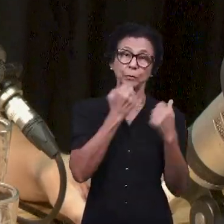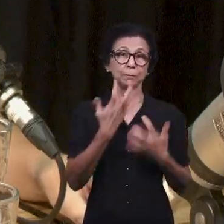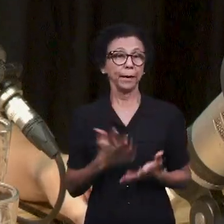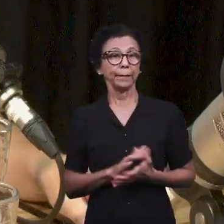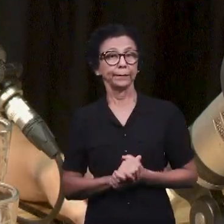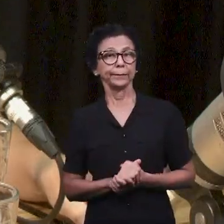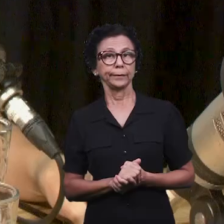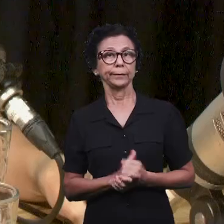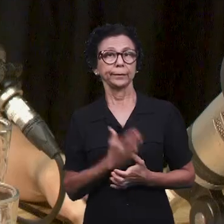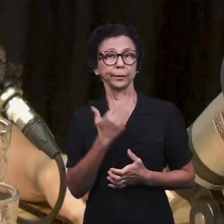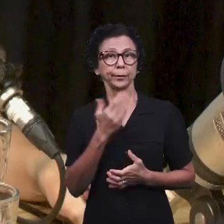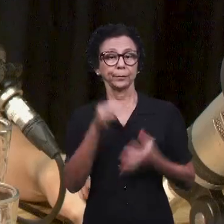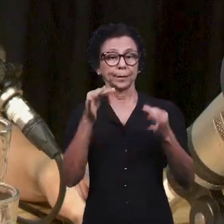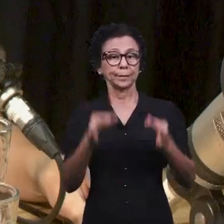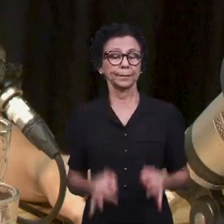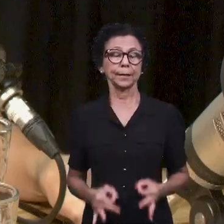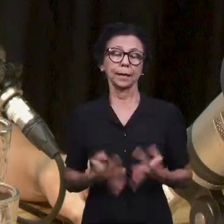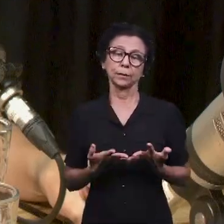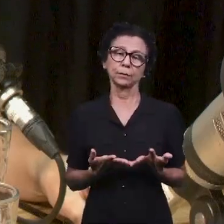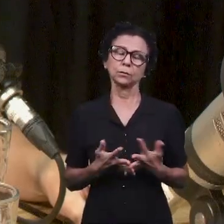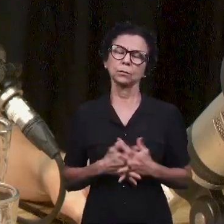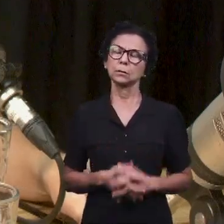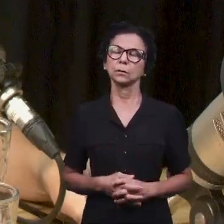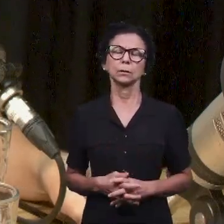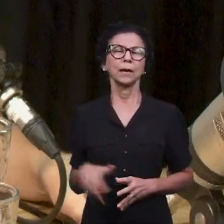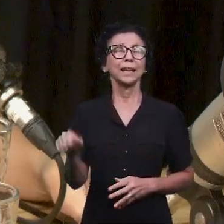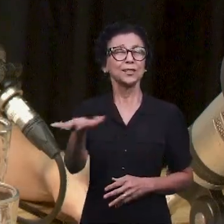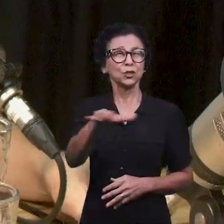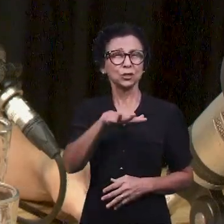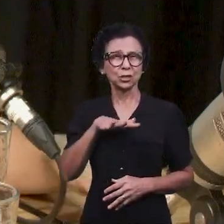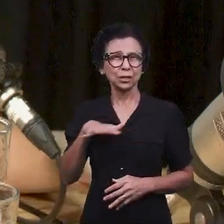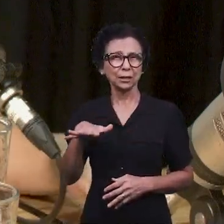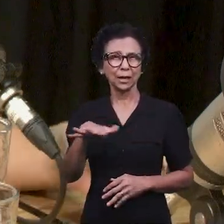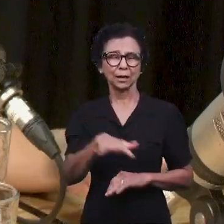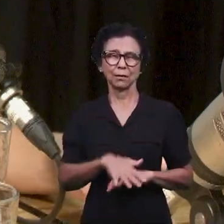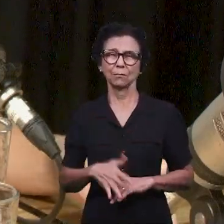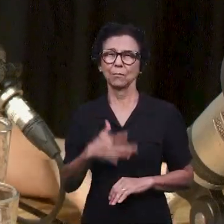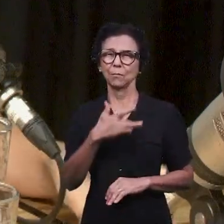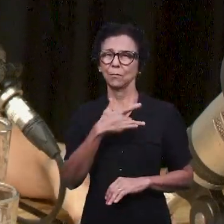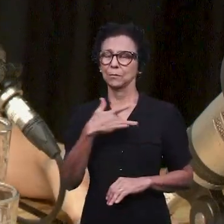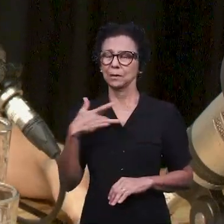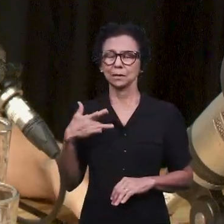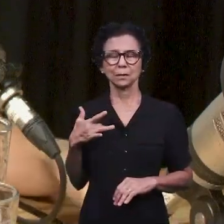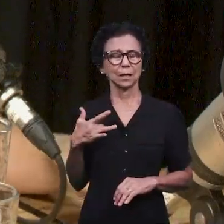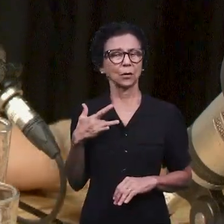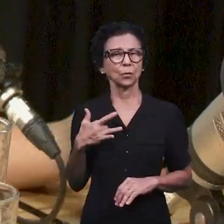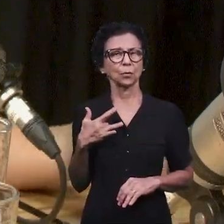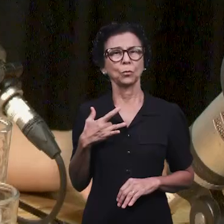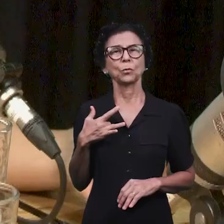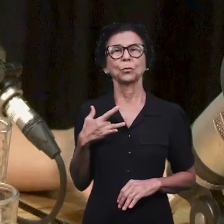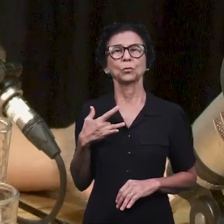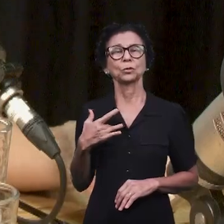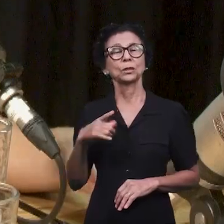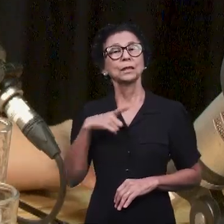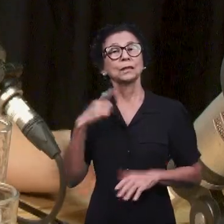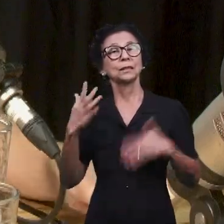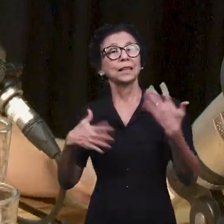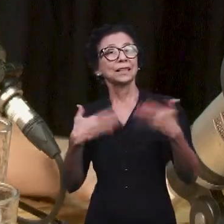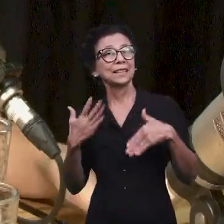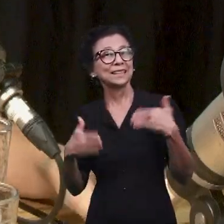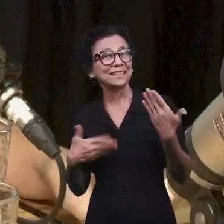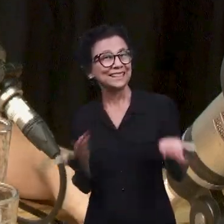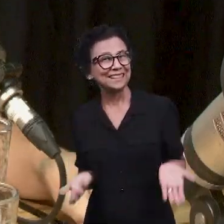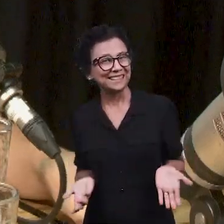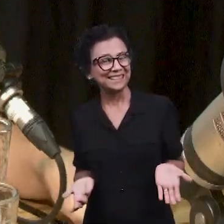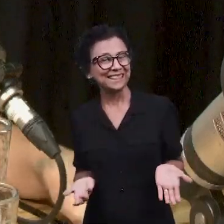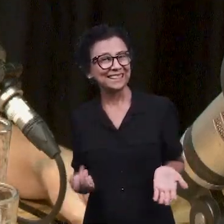bem, além disso, é uma vida melhor, uma vida mais saudável, né, uma vida mais alegre, com Cristo